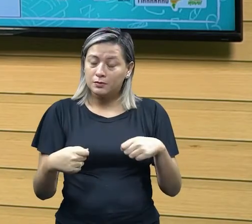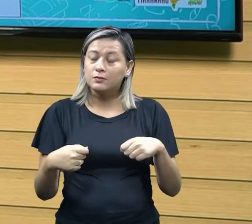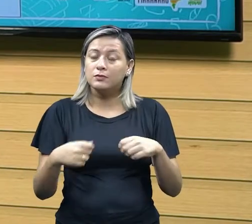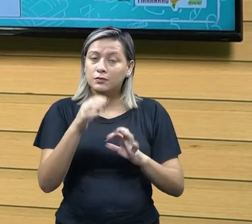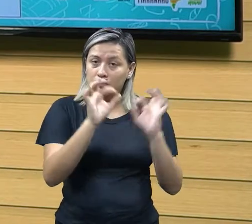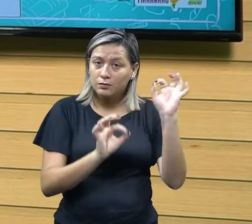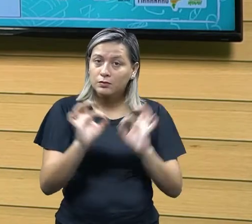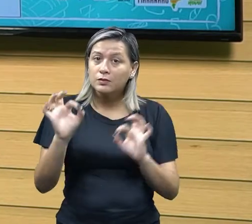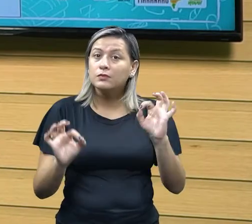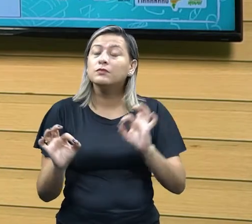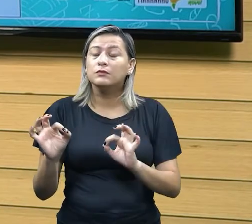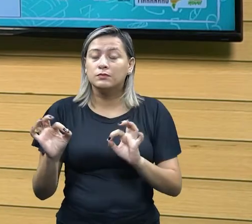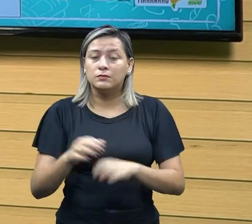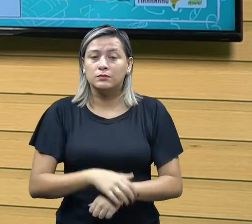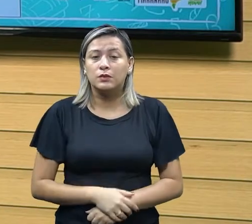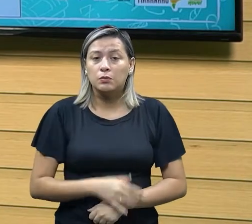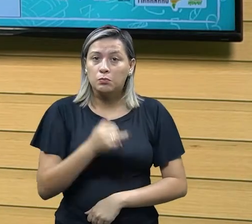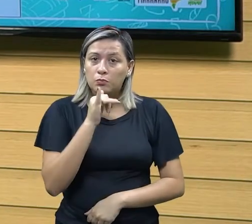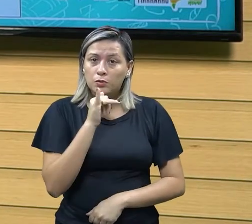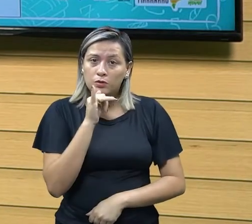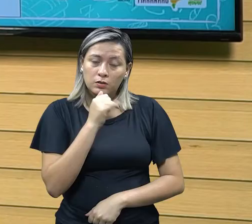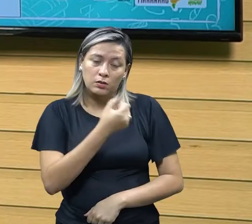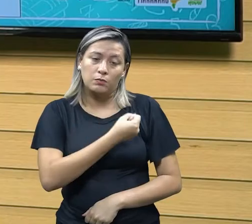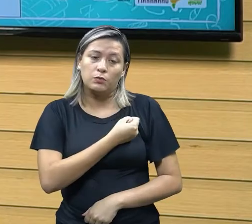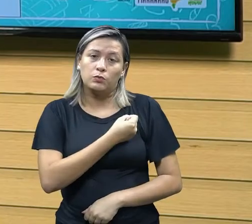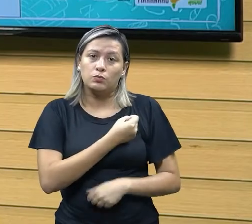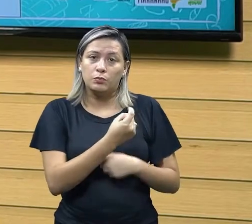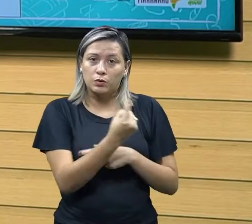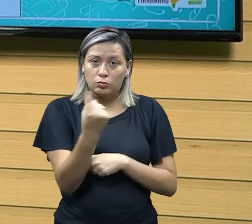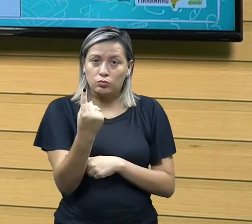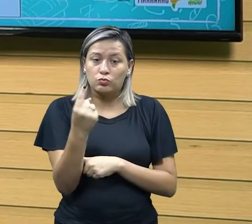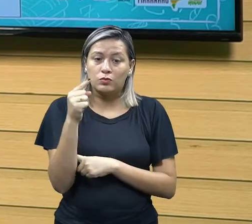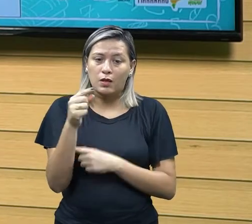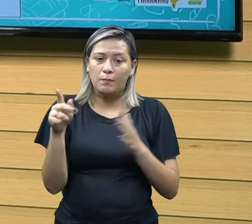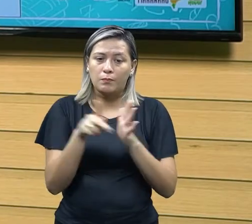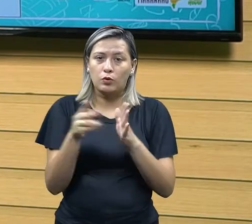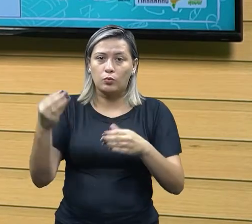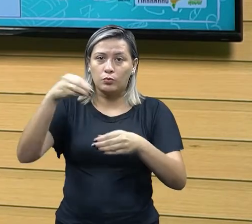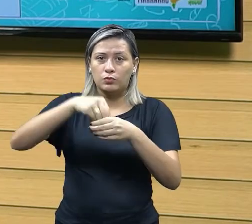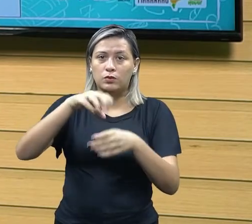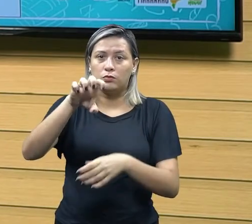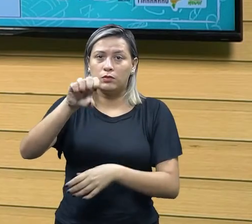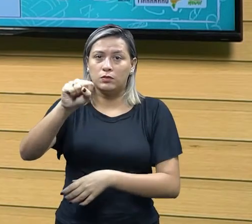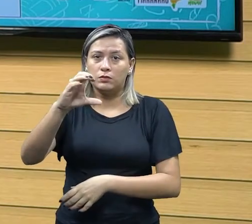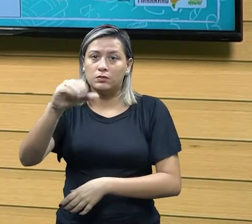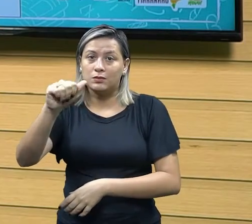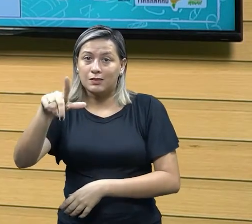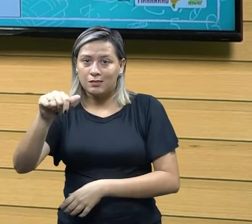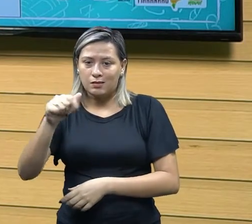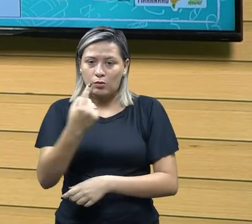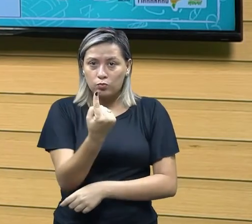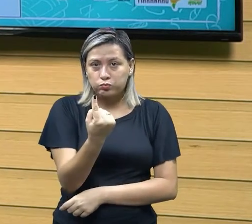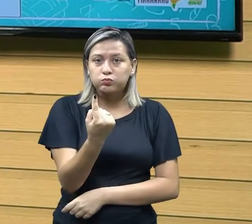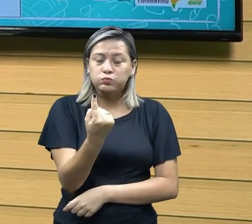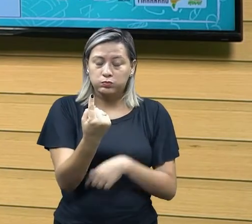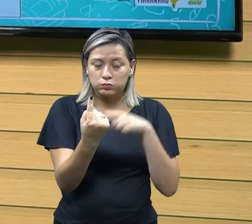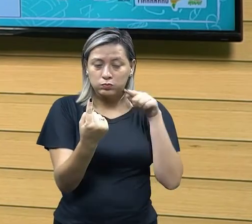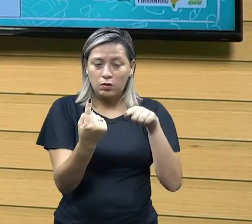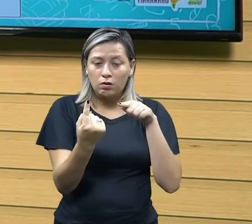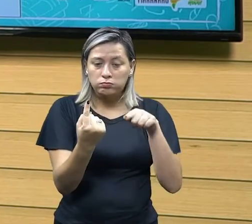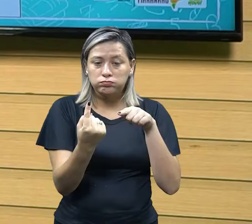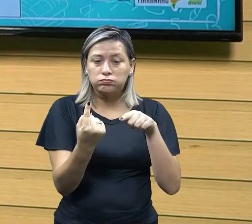Quando você coloca, por exemplo, o número 1 lá na escala que você vai trabalhar, este 1